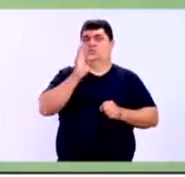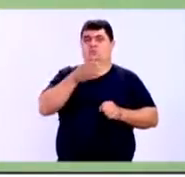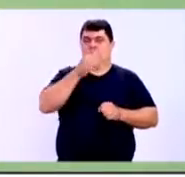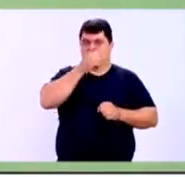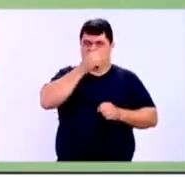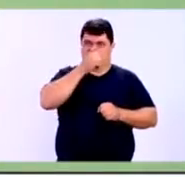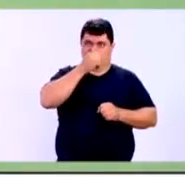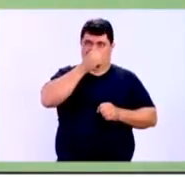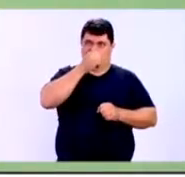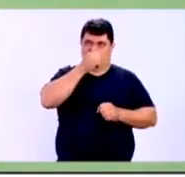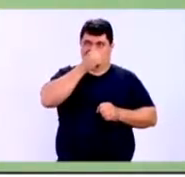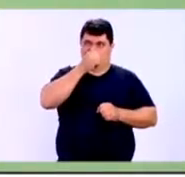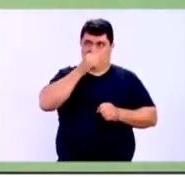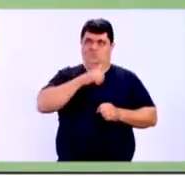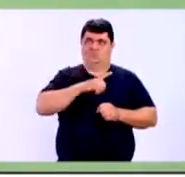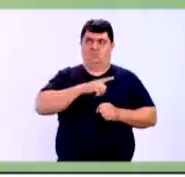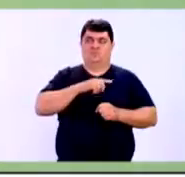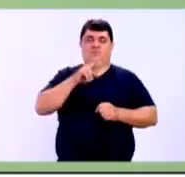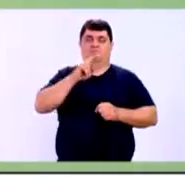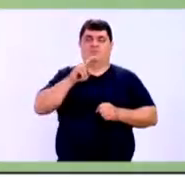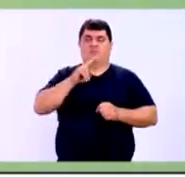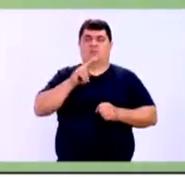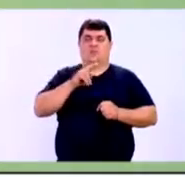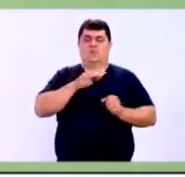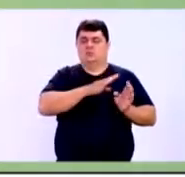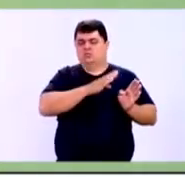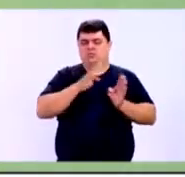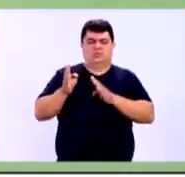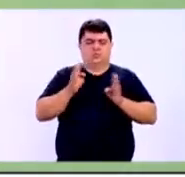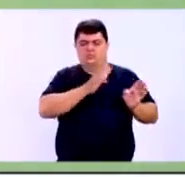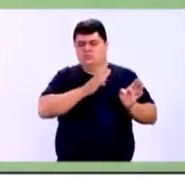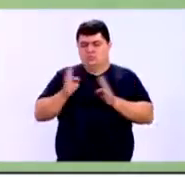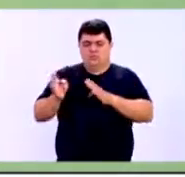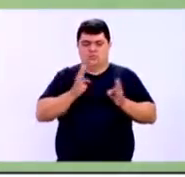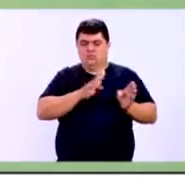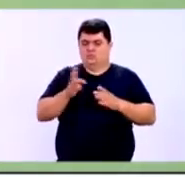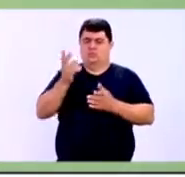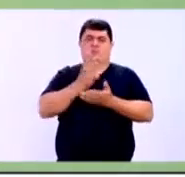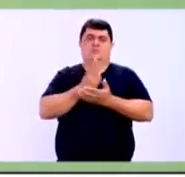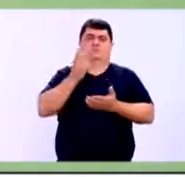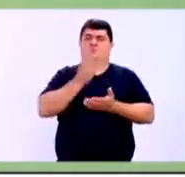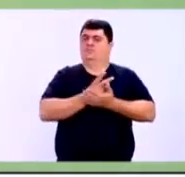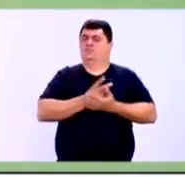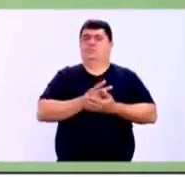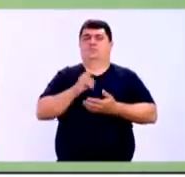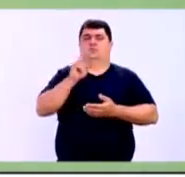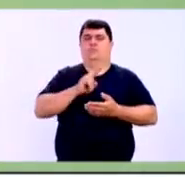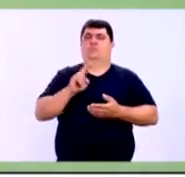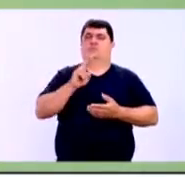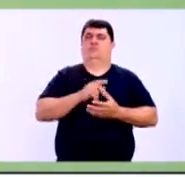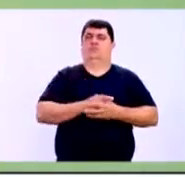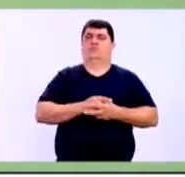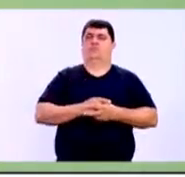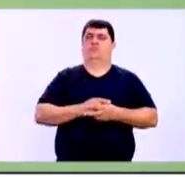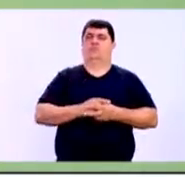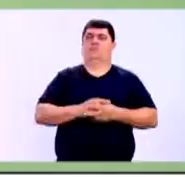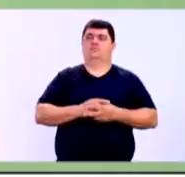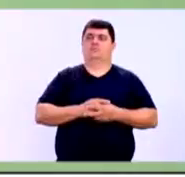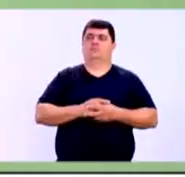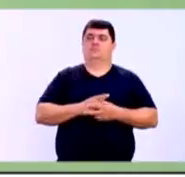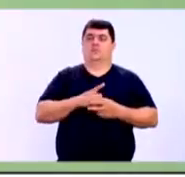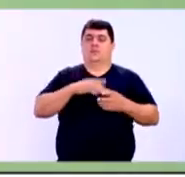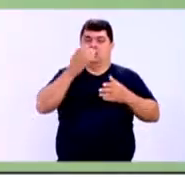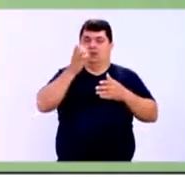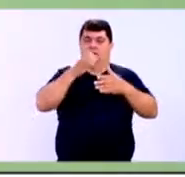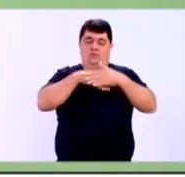e tendo um processo mais contínuo, cada vez sendo mais permanente o controle do inventário. Os